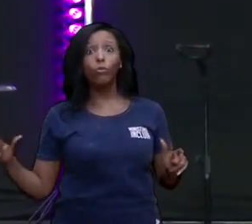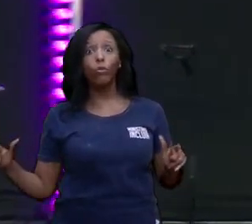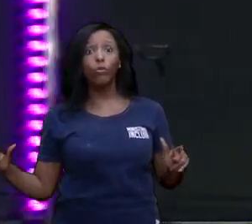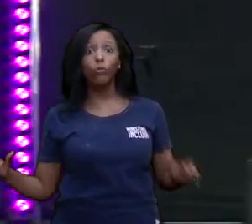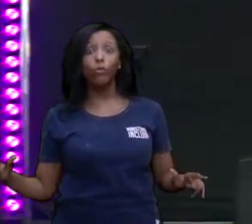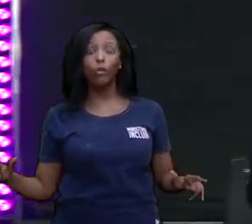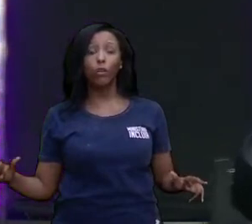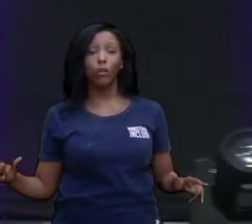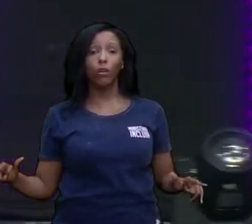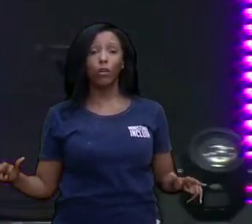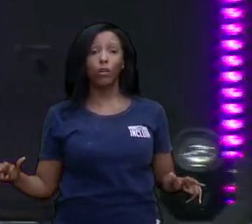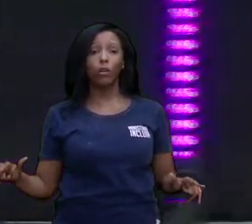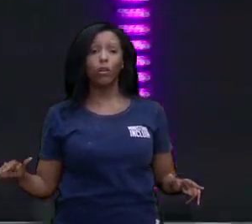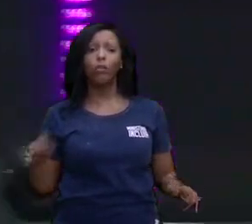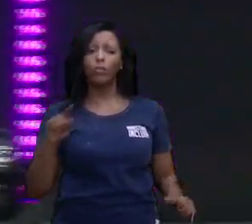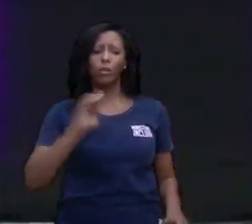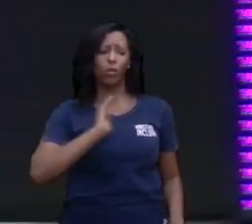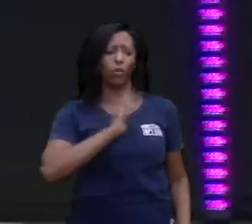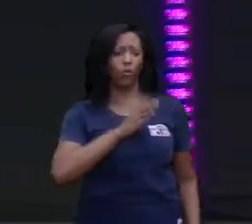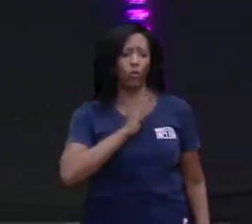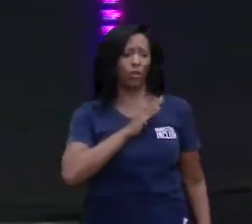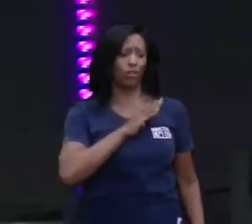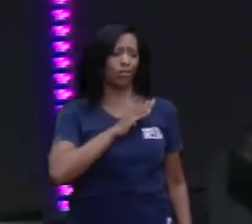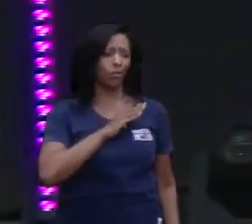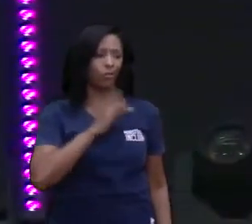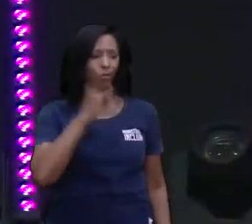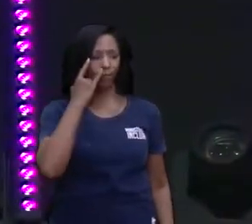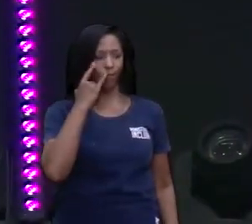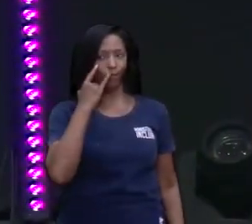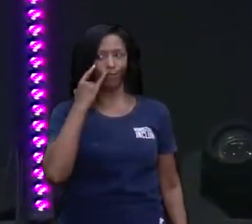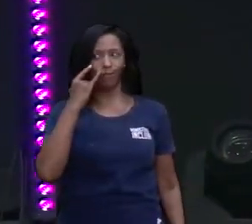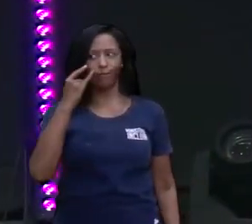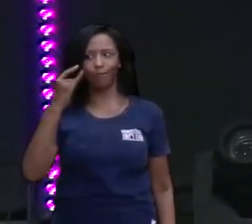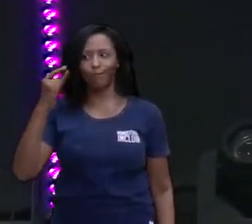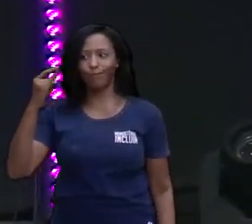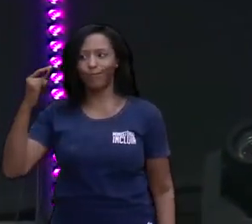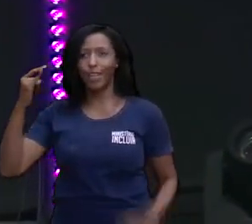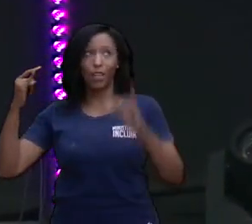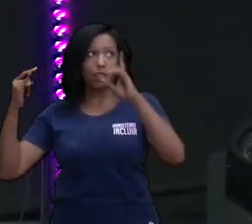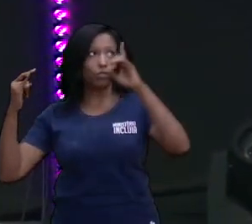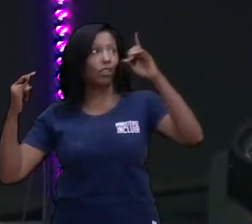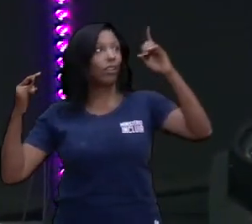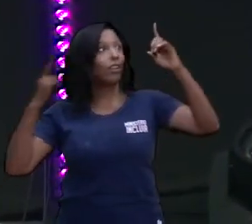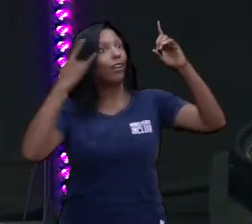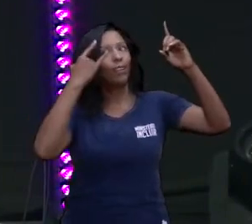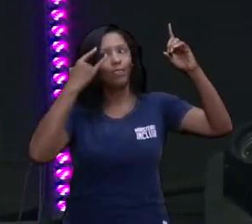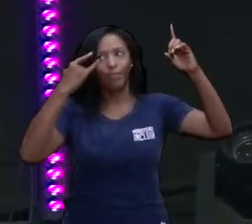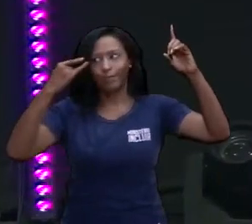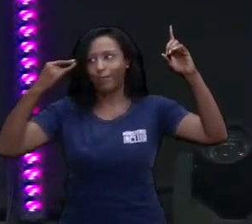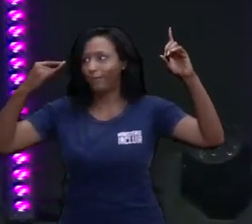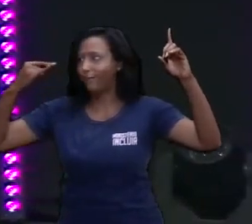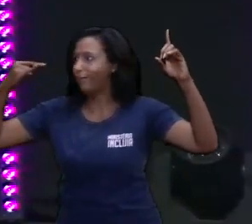que tem tomado o seu coração e diluído a sua paixão por Deus